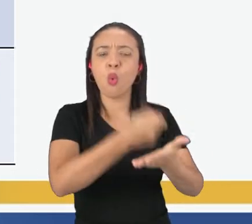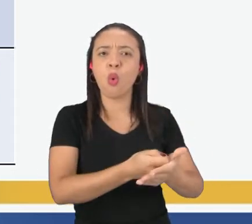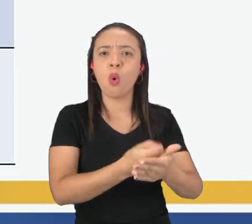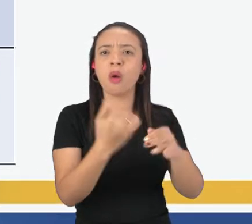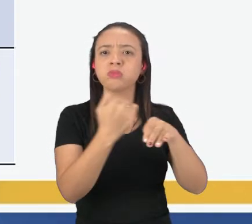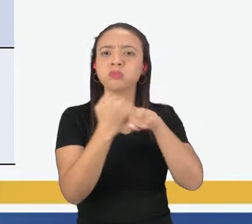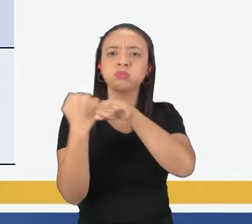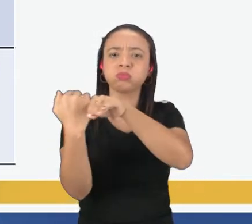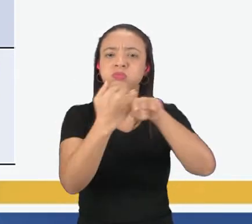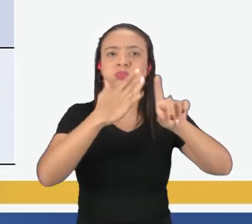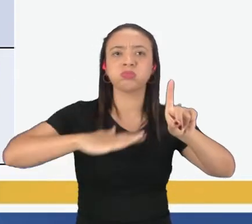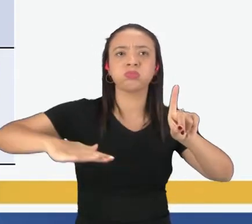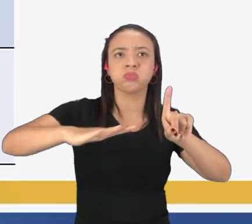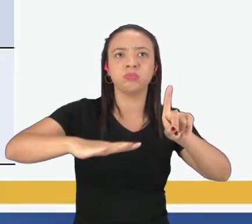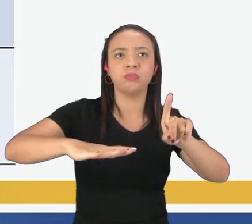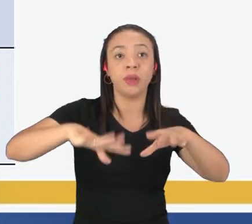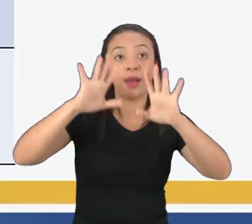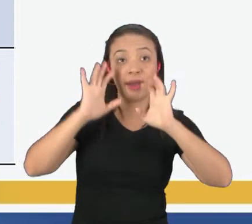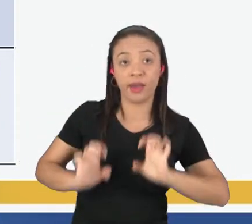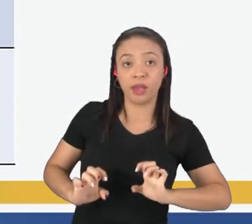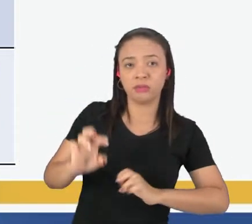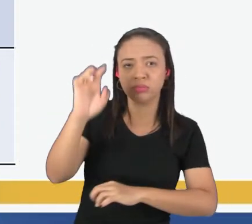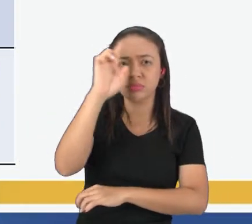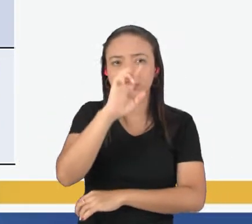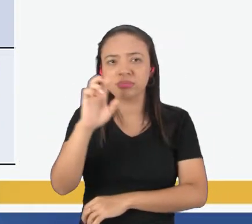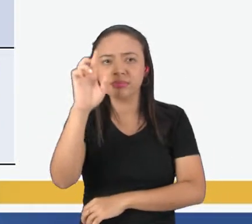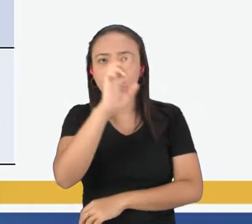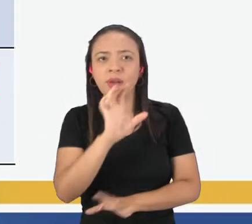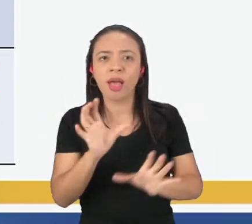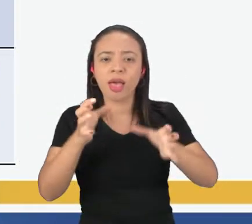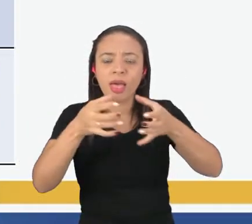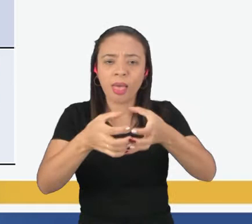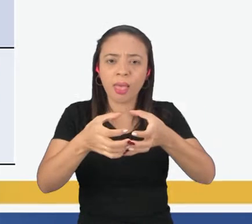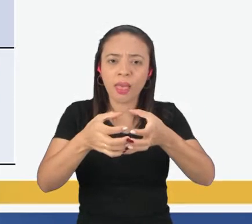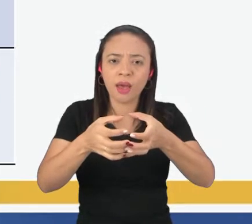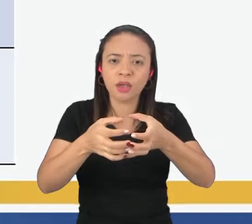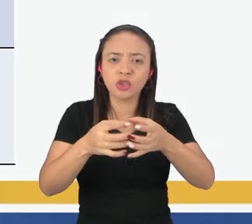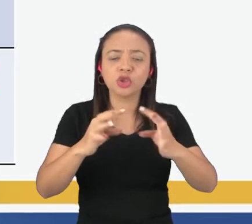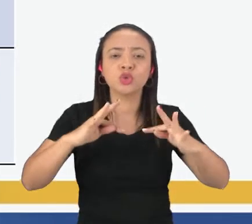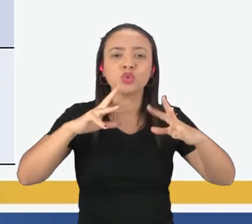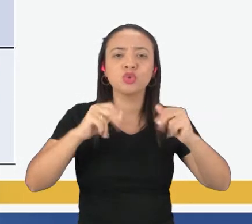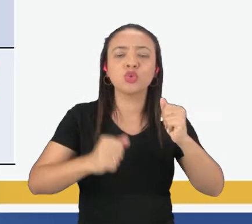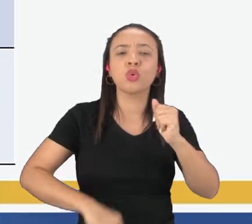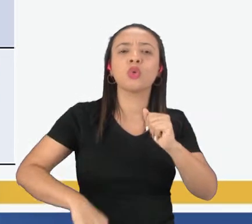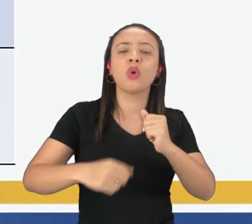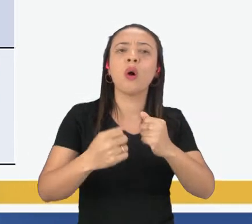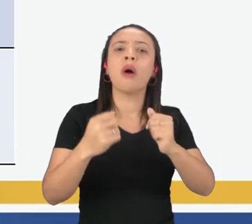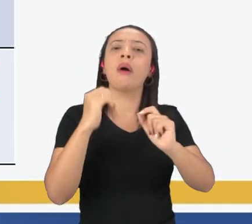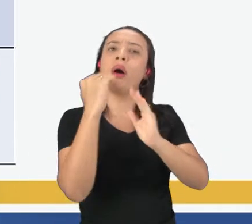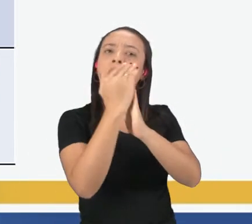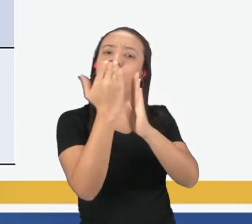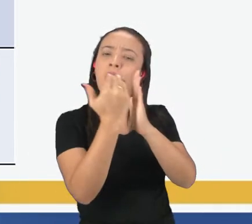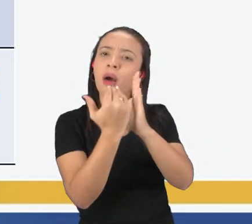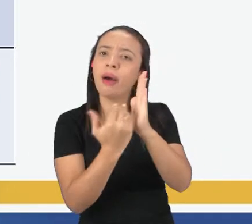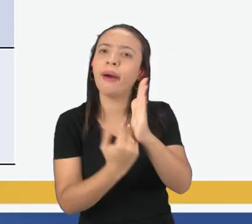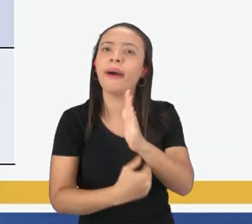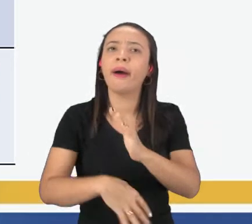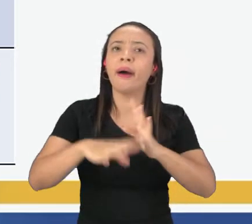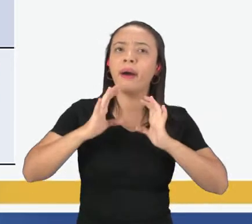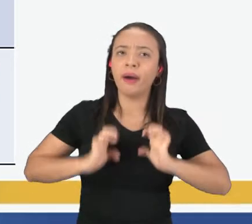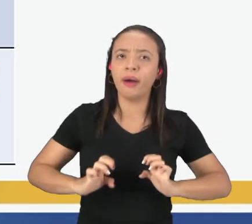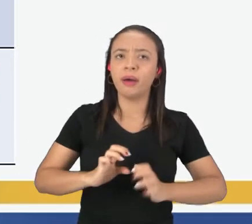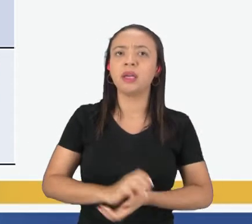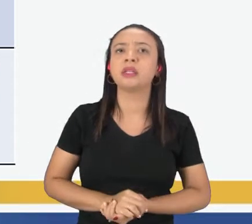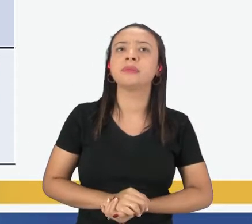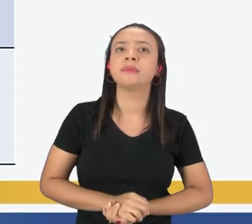ética, observação de princípios éticos. O respeito à vida, luta pela preservação da vida no contexto social.